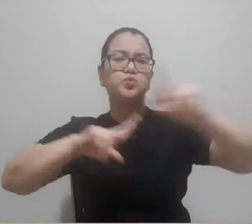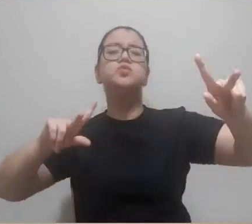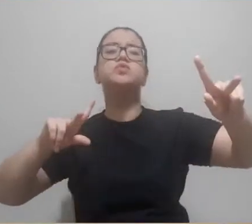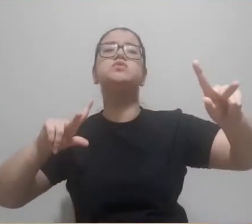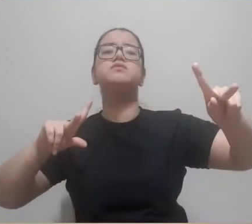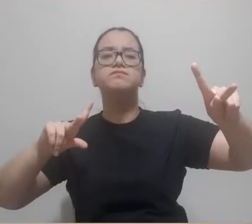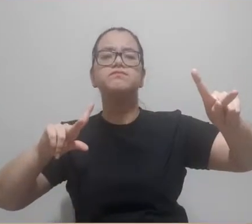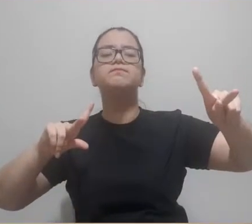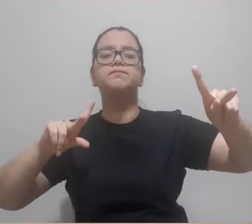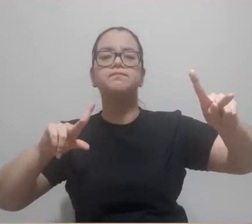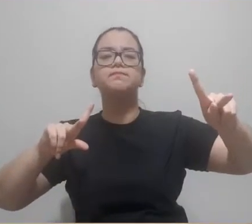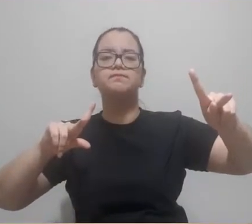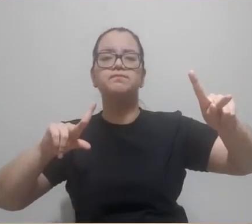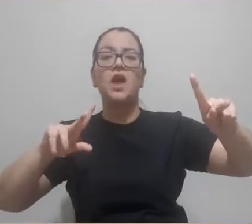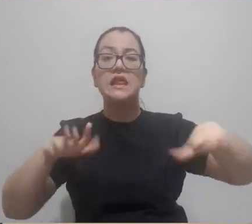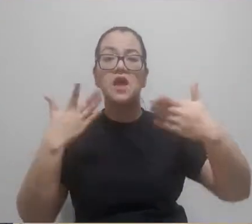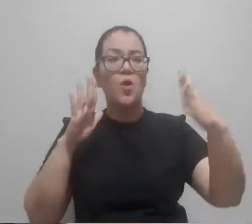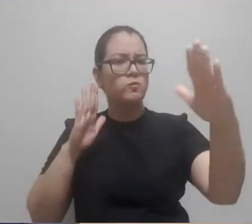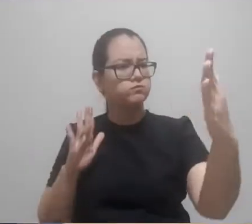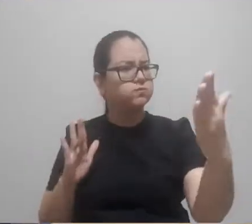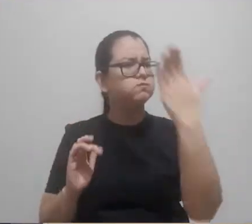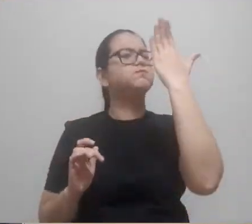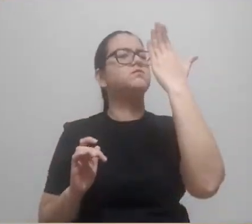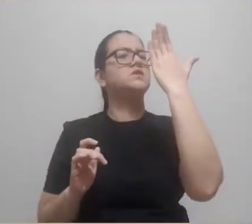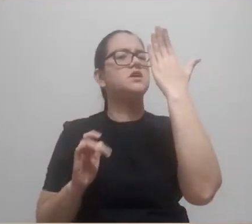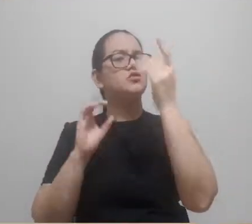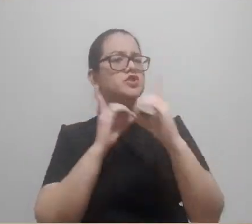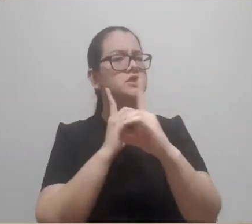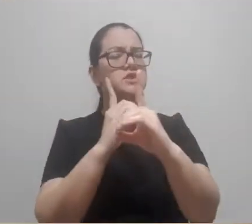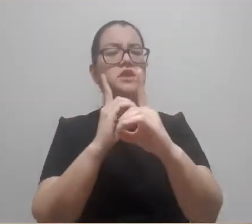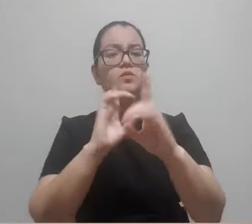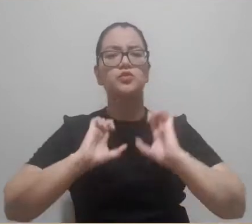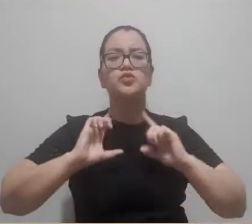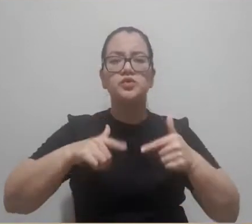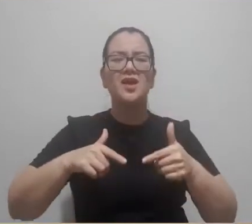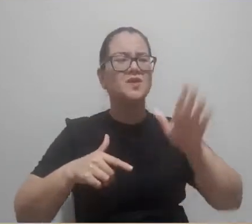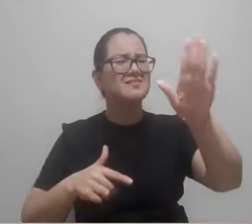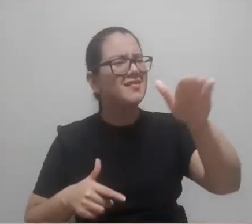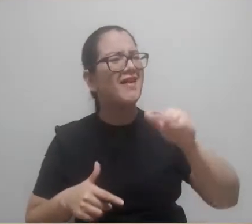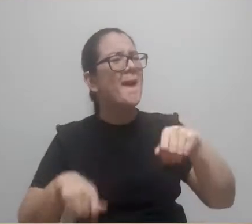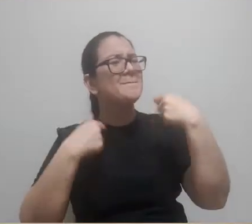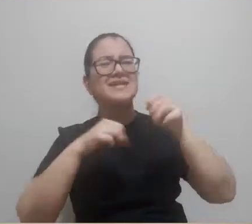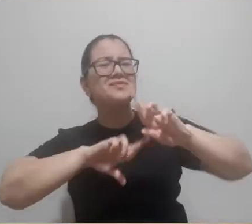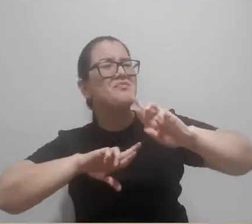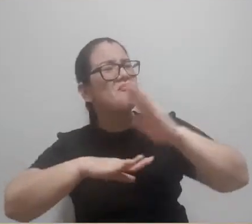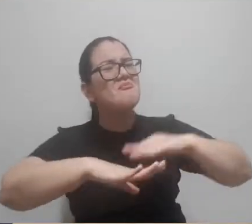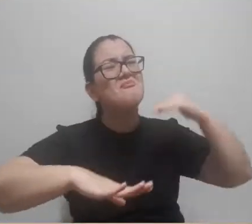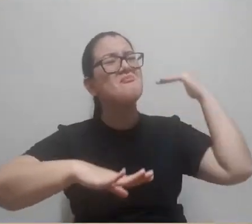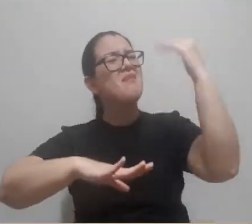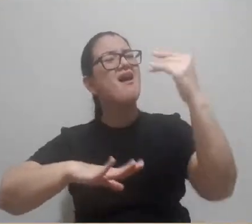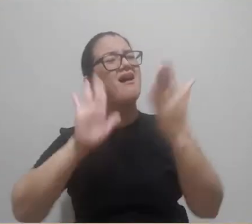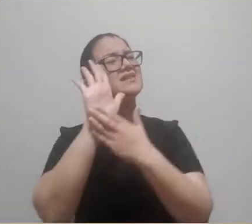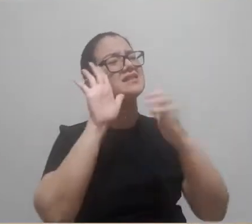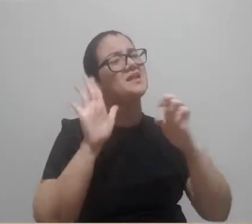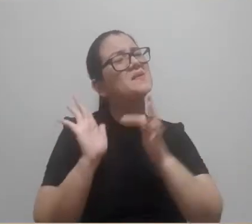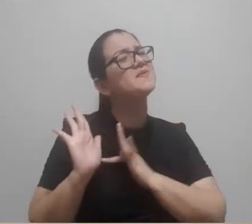religiosidade. E para isso ele confronta os seus discípulos e os judeus a superarem, a irem além daquilo que os escribas e fariseus.